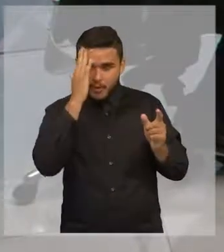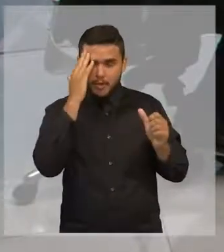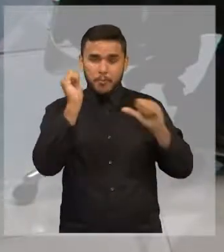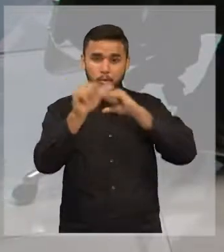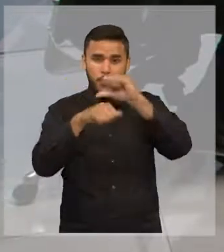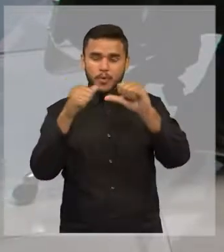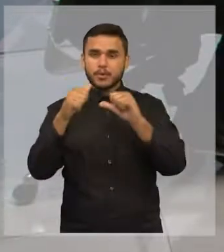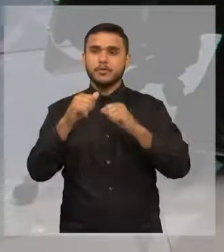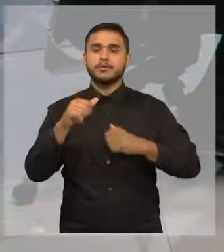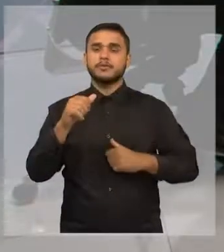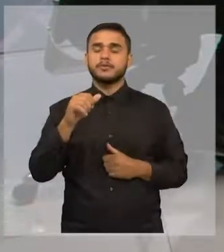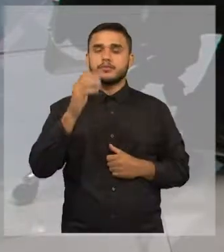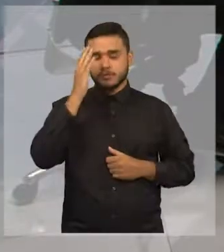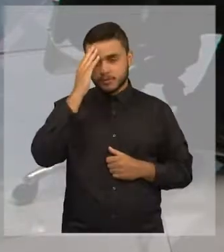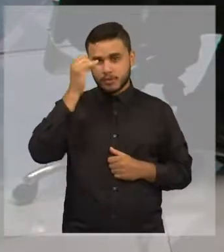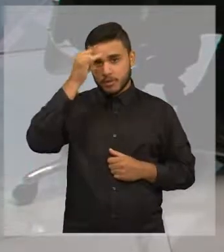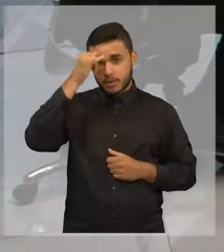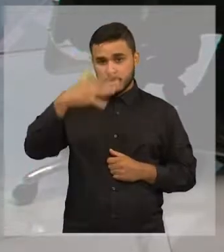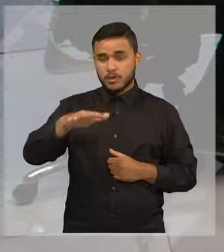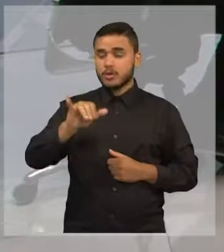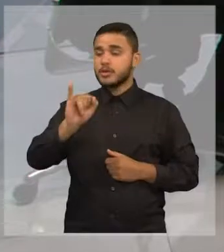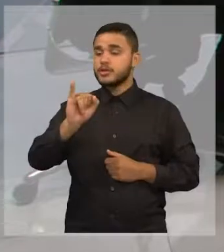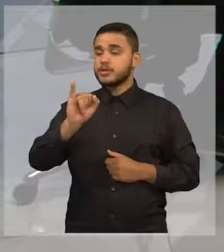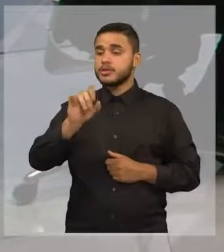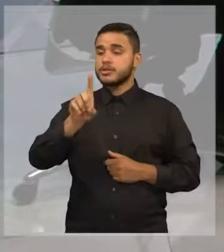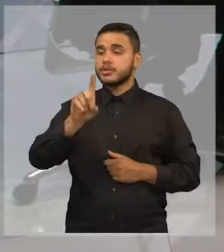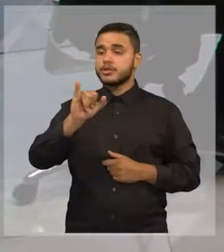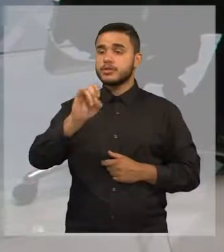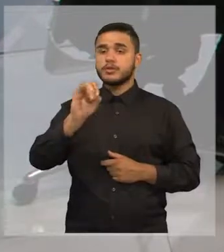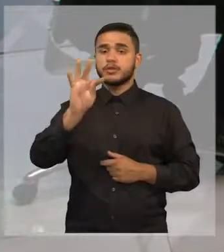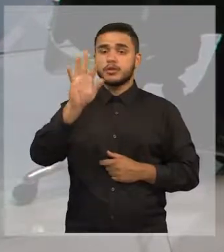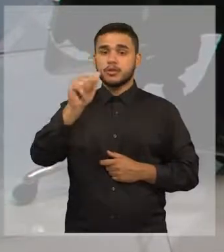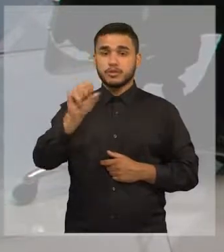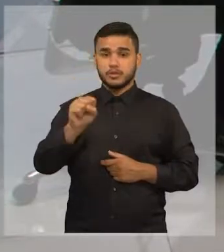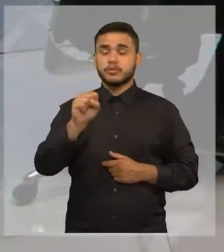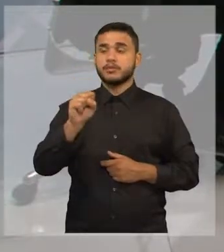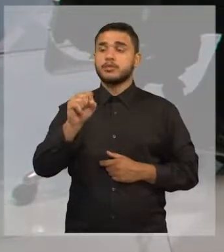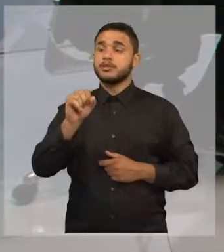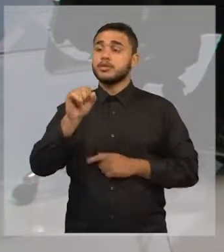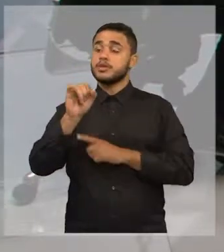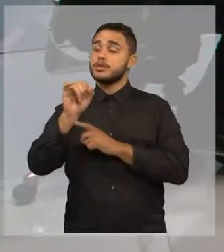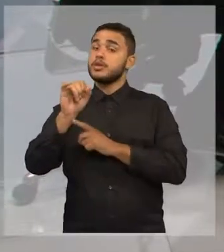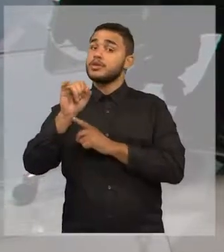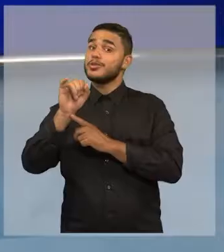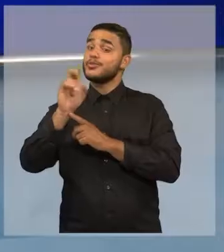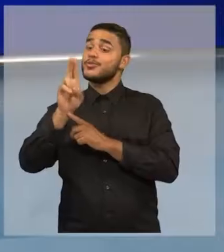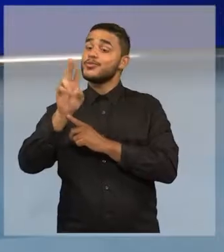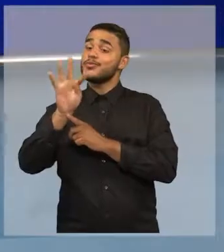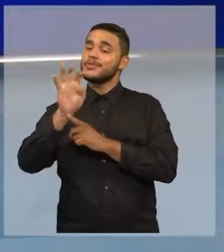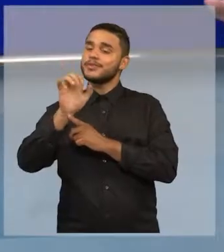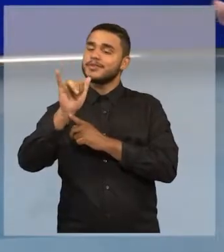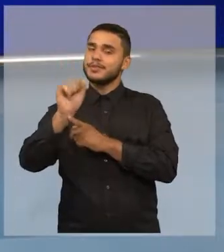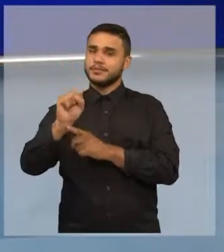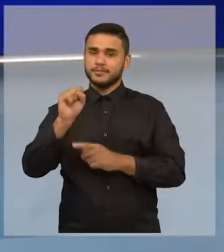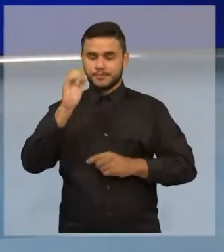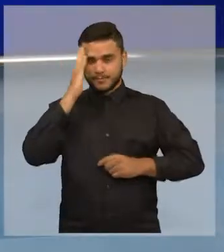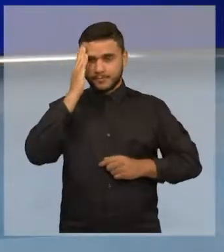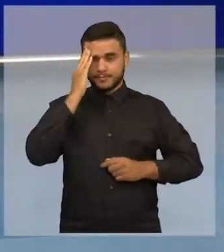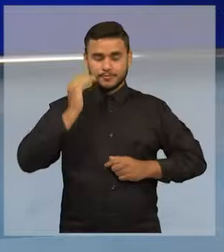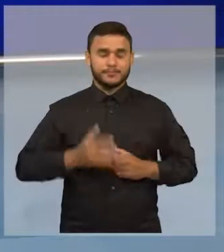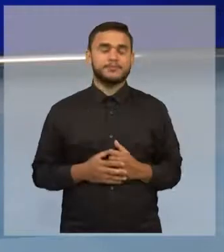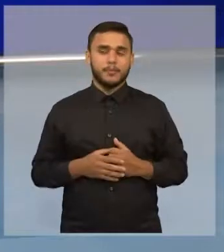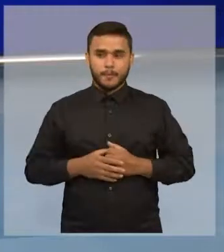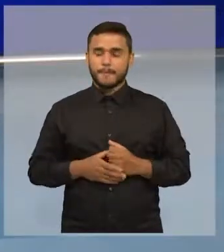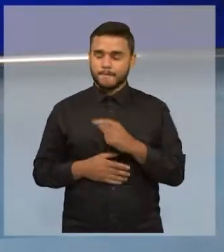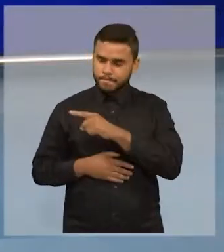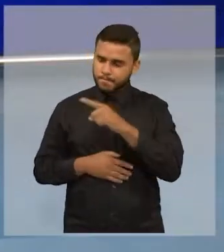inúteis, né? Mas ele preferiu fazer essa adequação, só para esclarecer aqui nesse instante. E eu queria colocar,